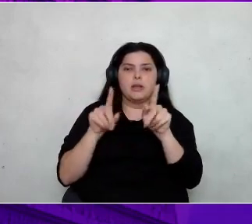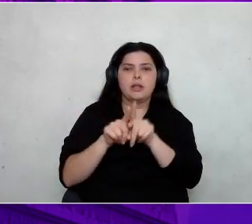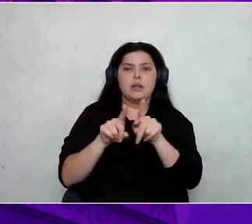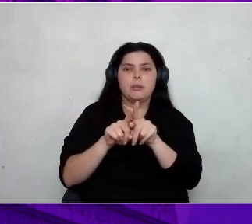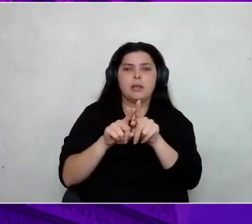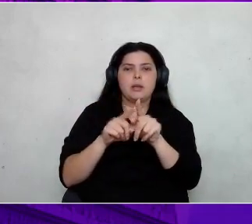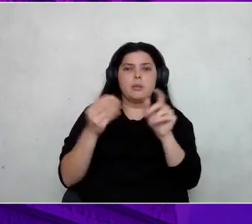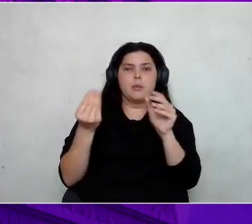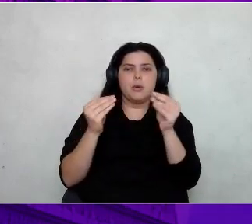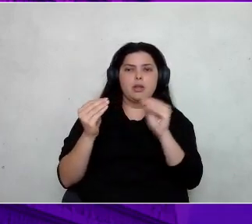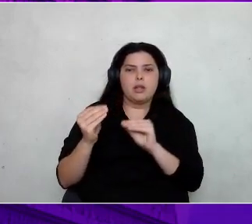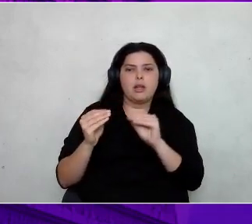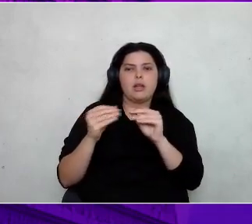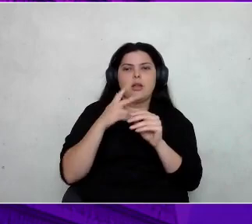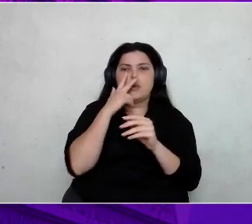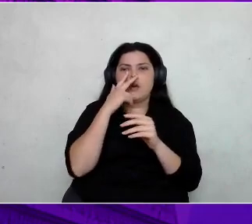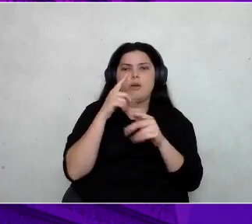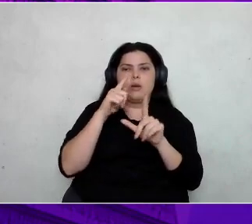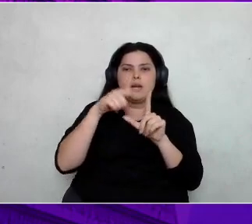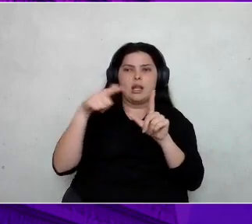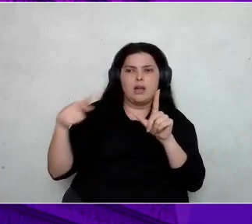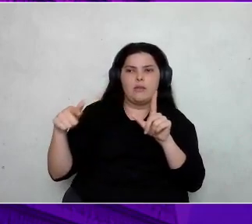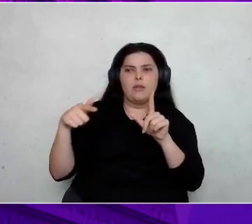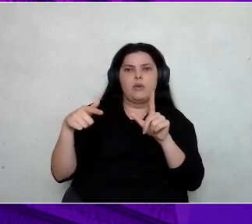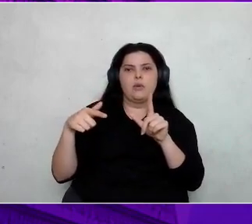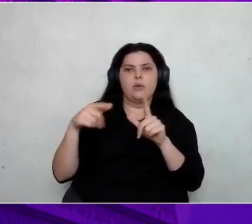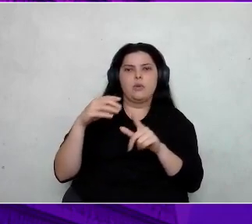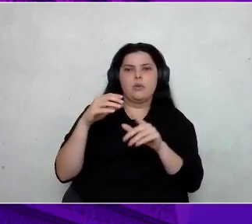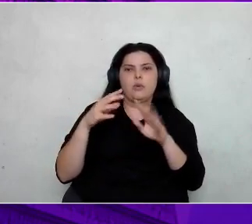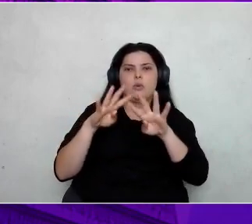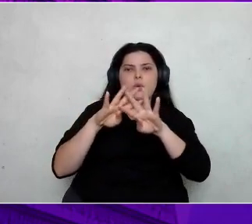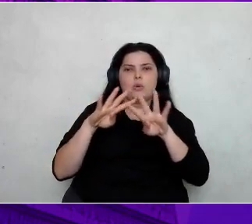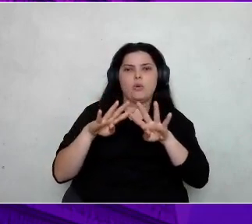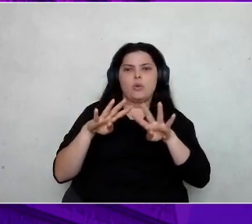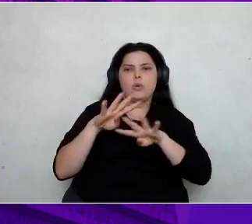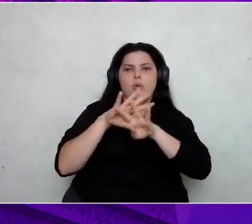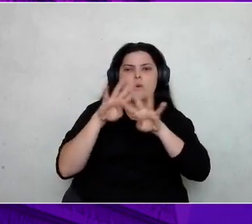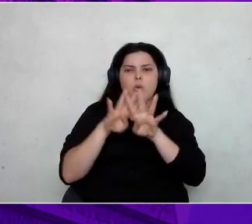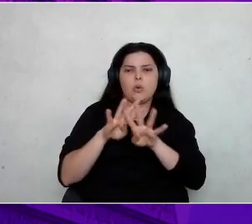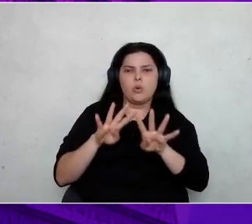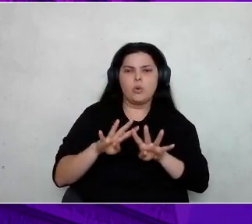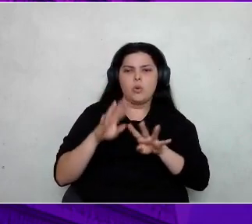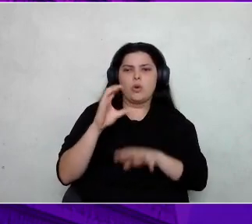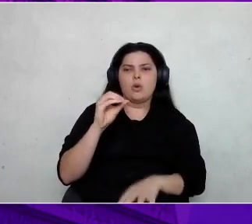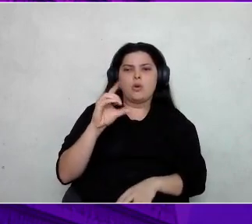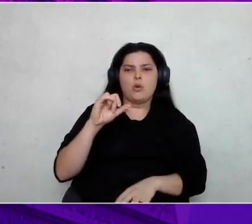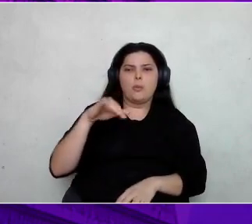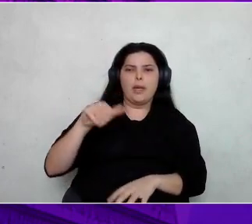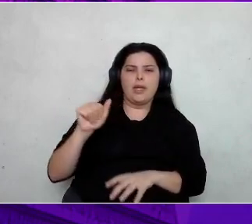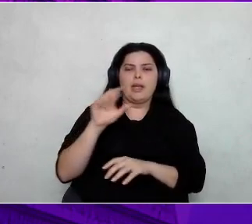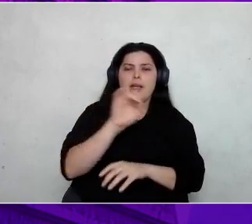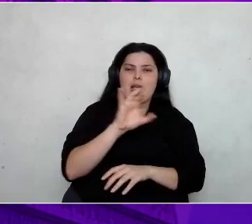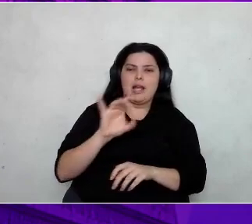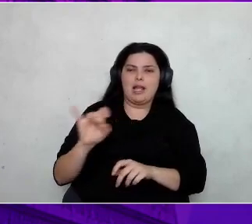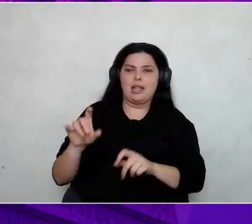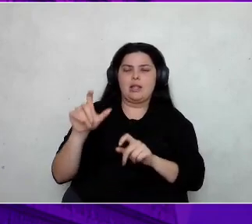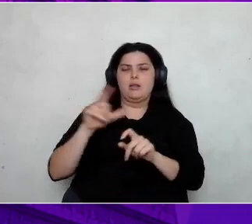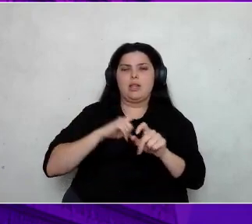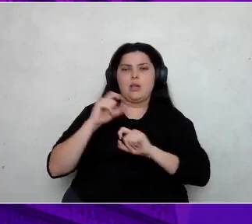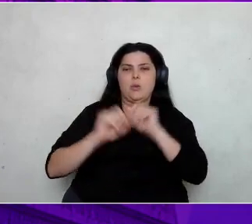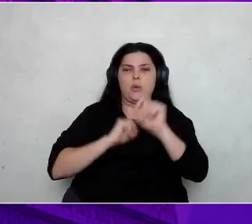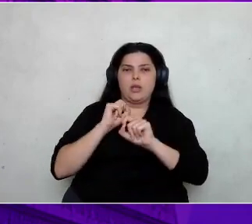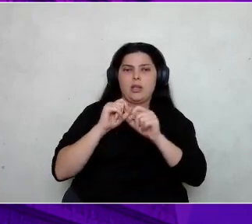tipo de gráfico chamado colmeia, B-swarm, onde cada um dos respondentes está colocado ali. E vocês